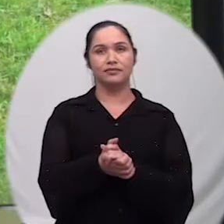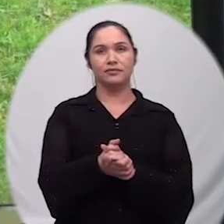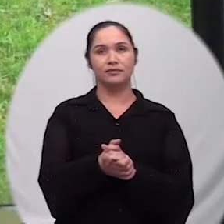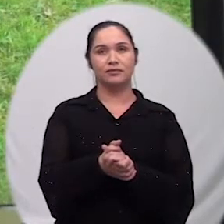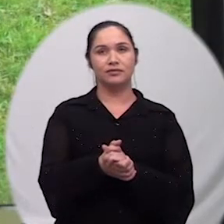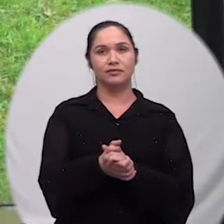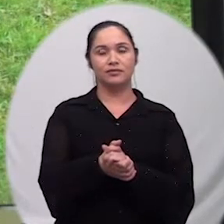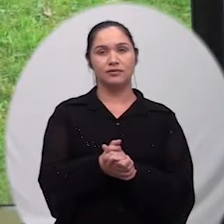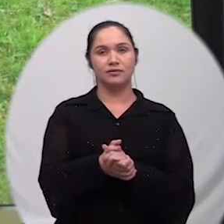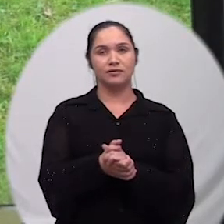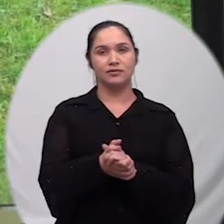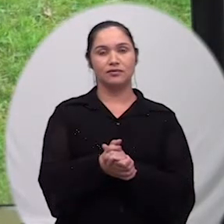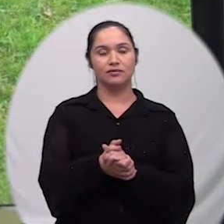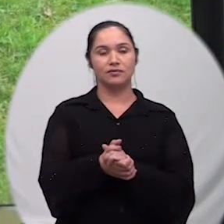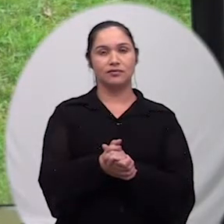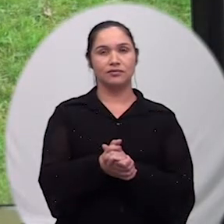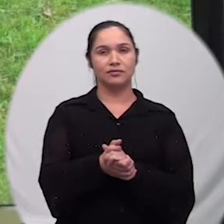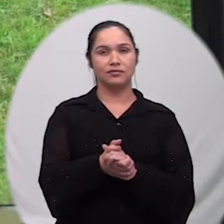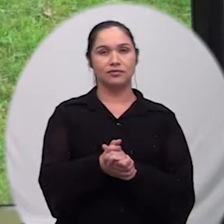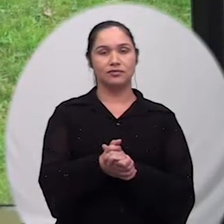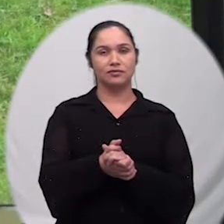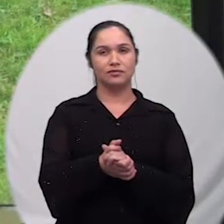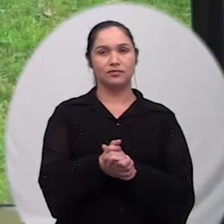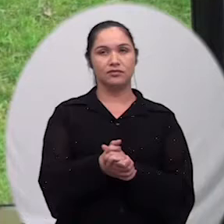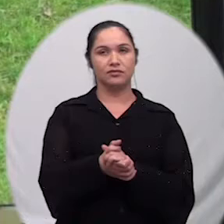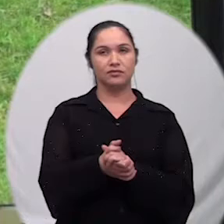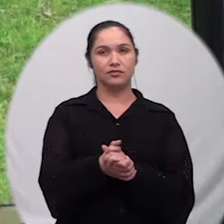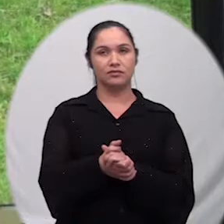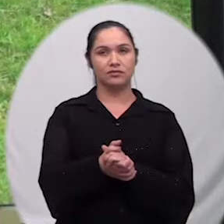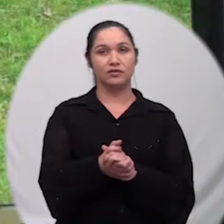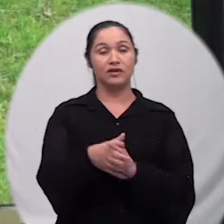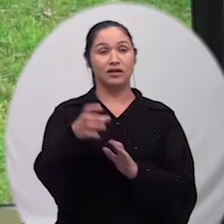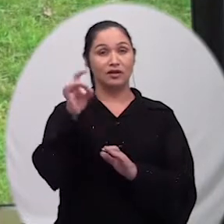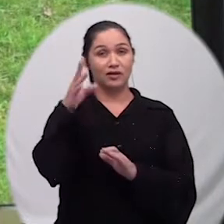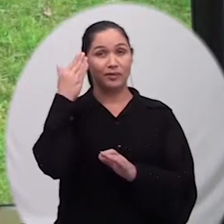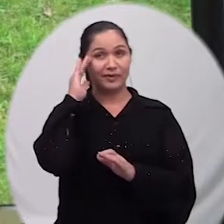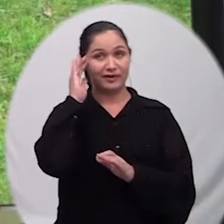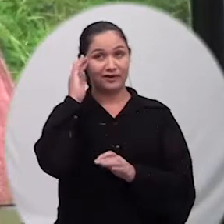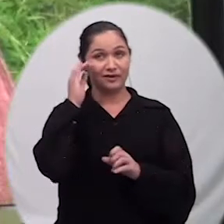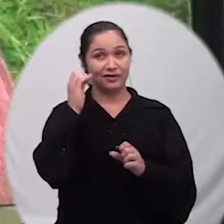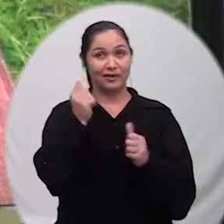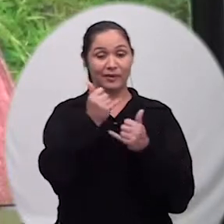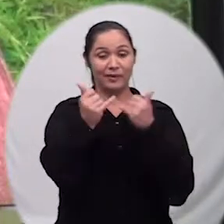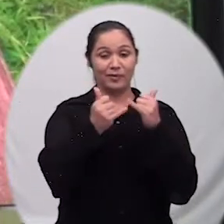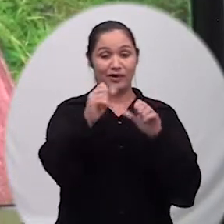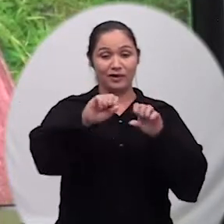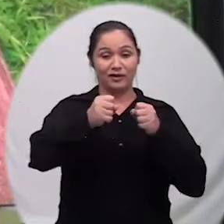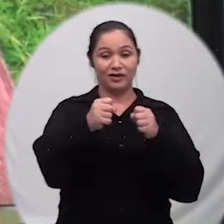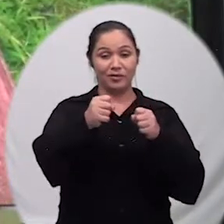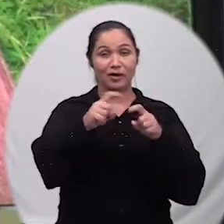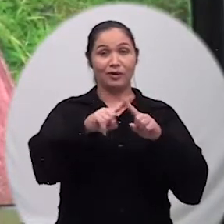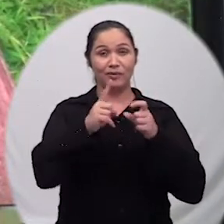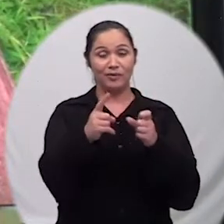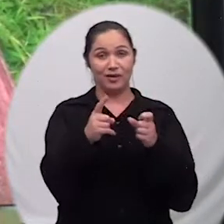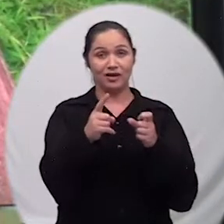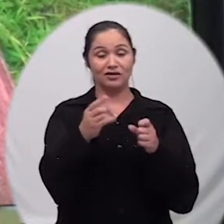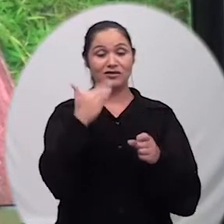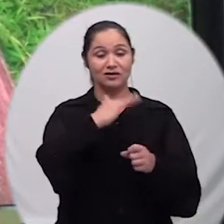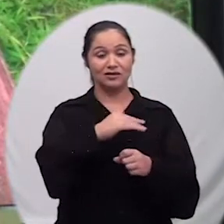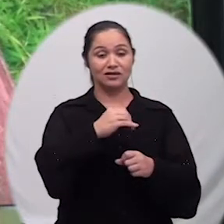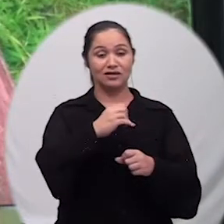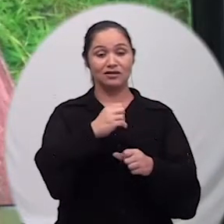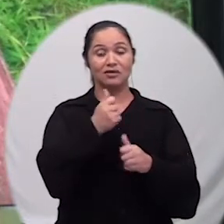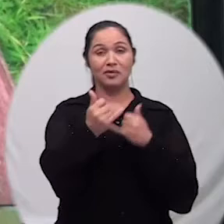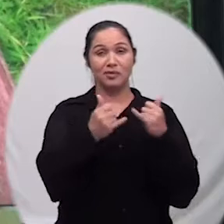Observe, olha só. Por incrível que pareça, eles giram, isso aí é girado dessa forma que aí está. Com a metade só